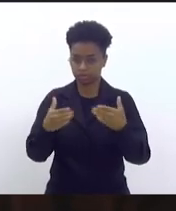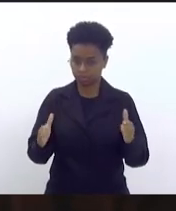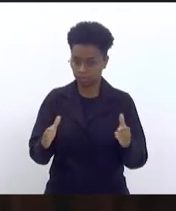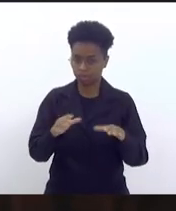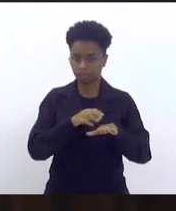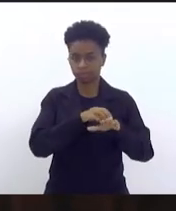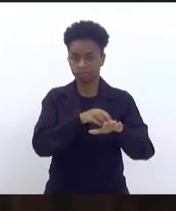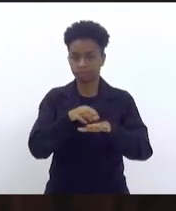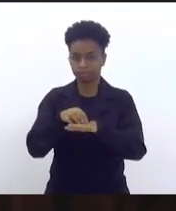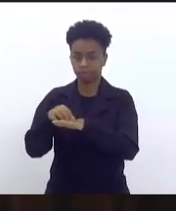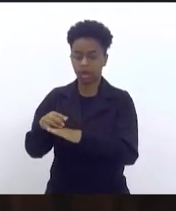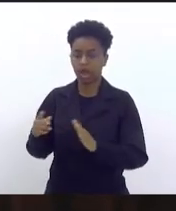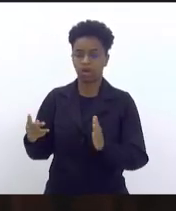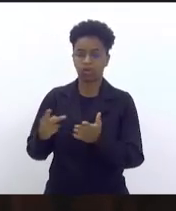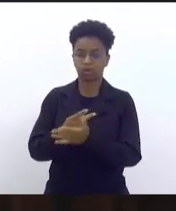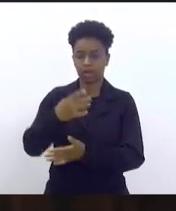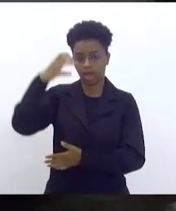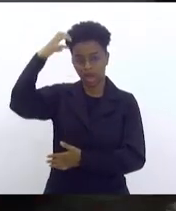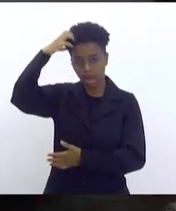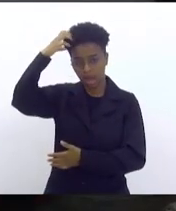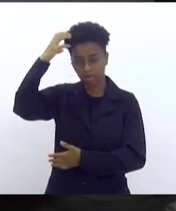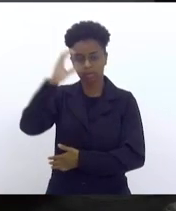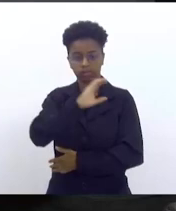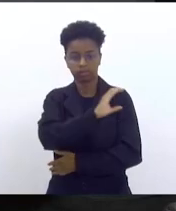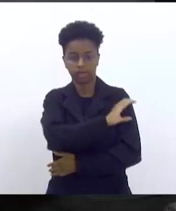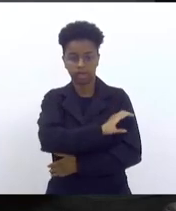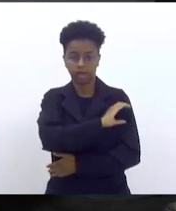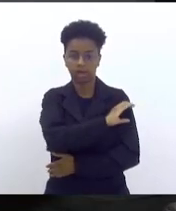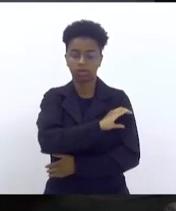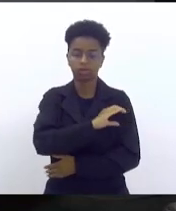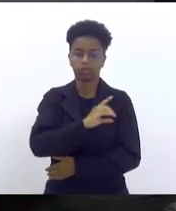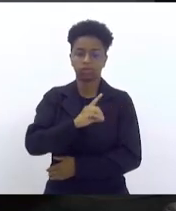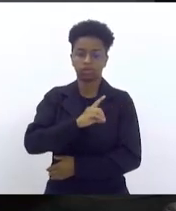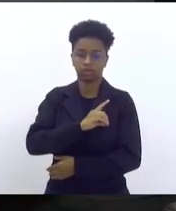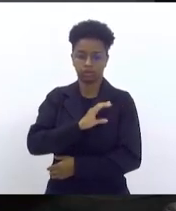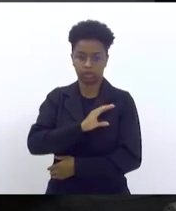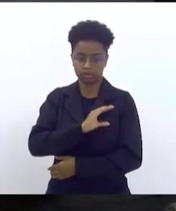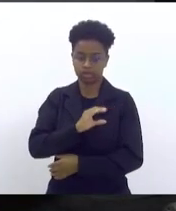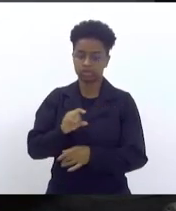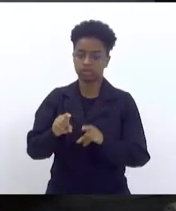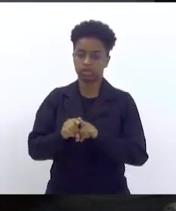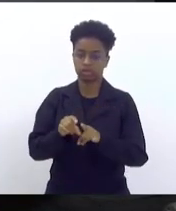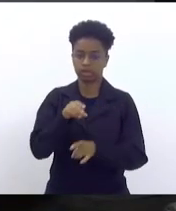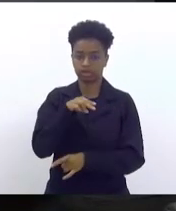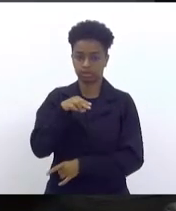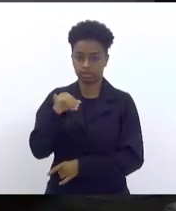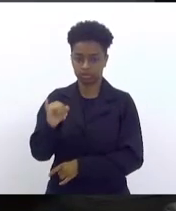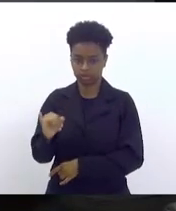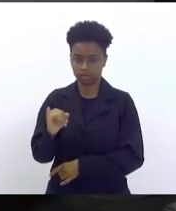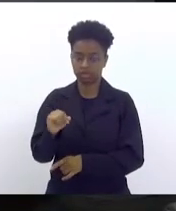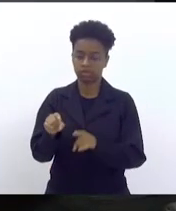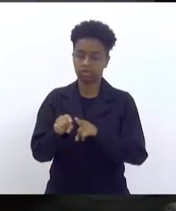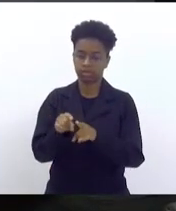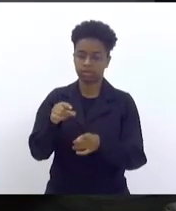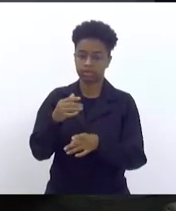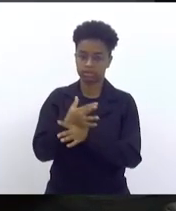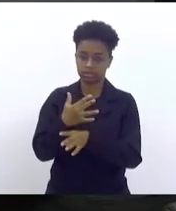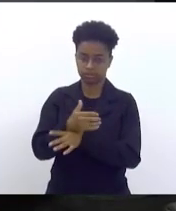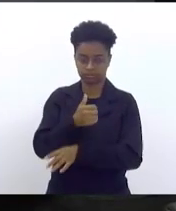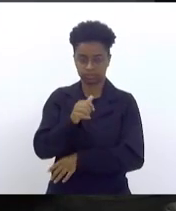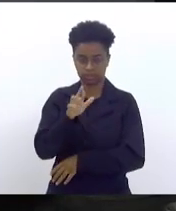ocorrerão em Angra dos Reis em Campos do Goytacazes em Duque de Caxias a cidade de Nova Iguaçu e também no Rio de Janeiro